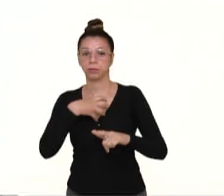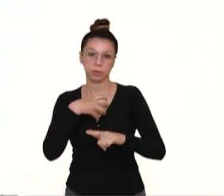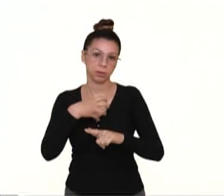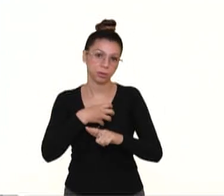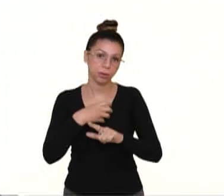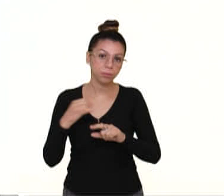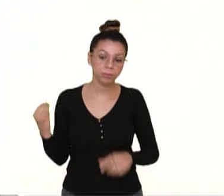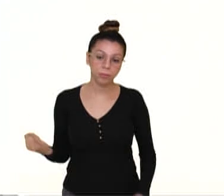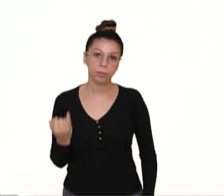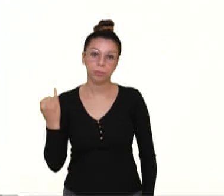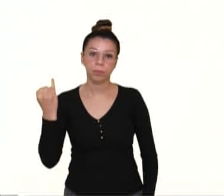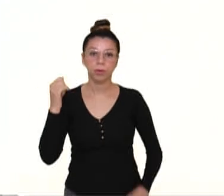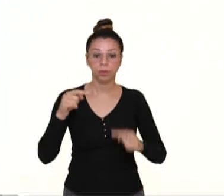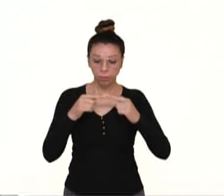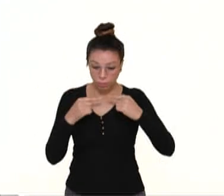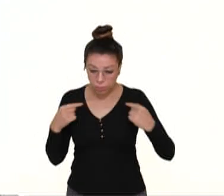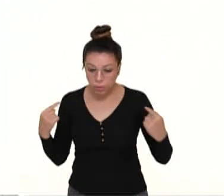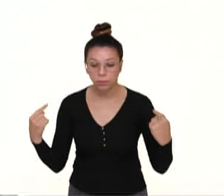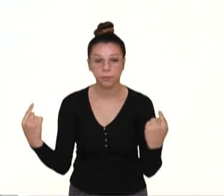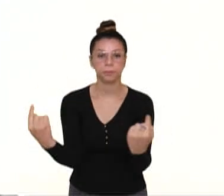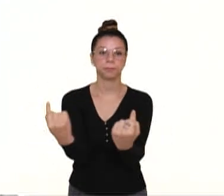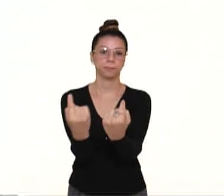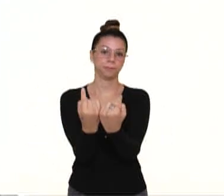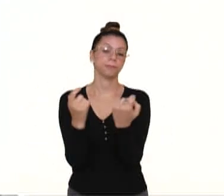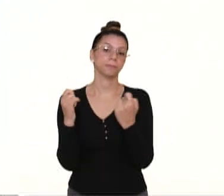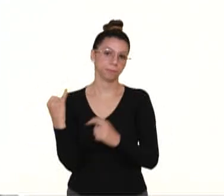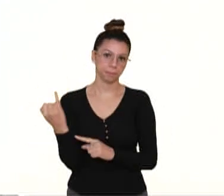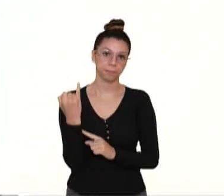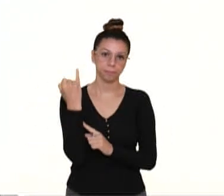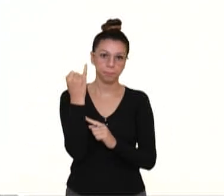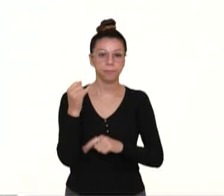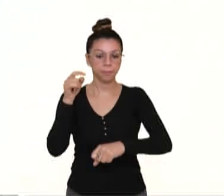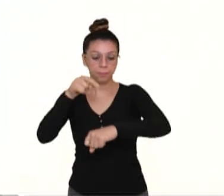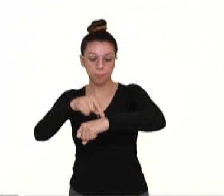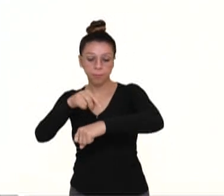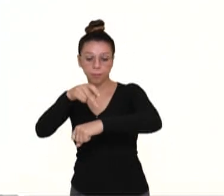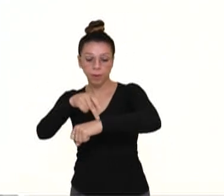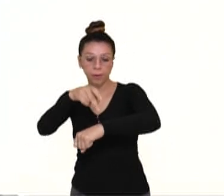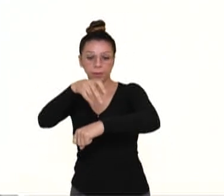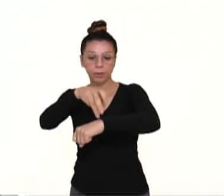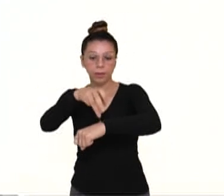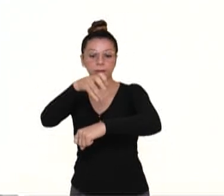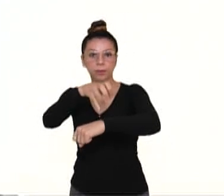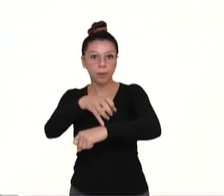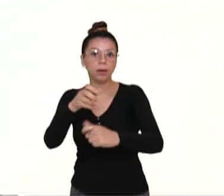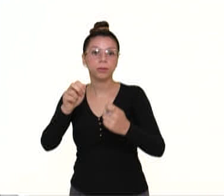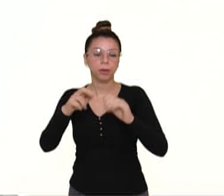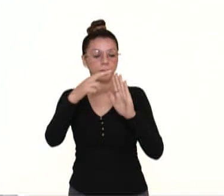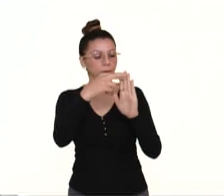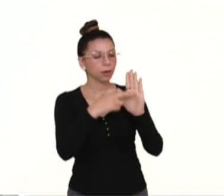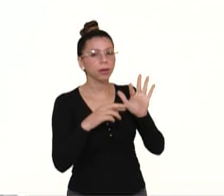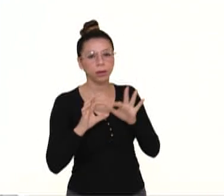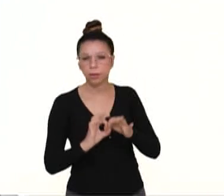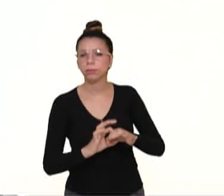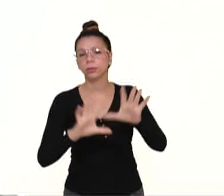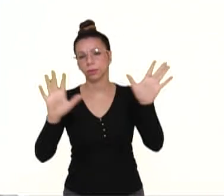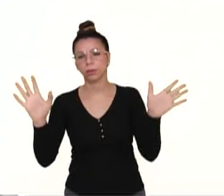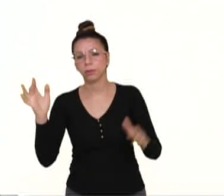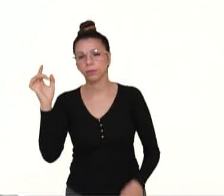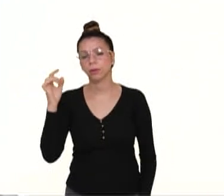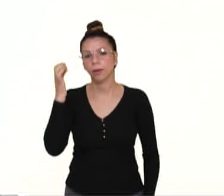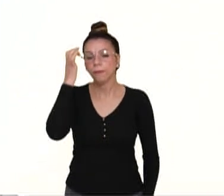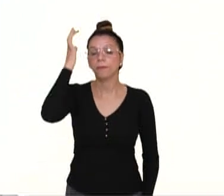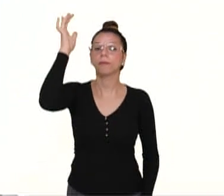O importante é que ela seja em roda, circular, em 4 tempos. Então, tem as regras são bem abertas. É fácil de